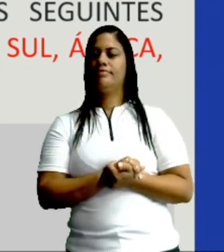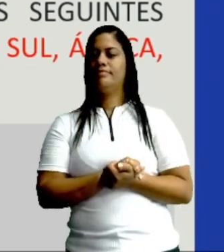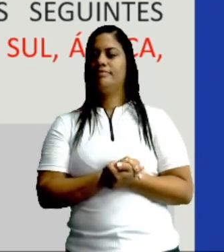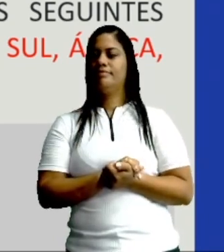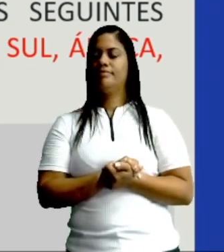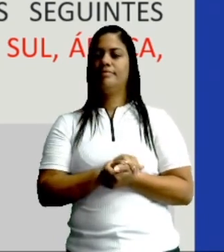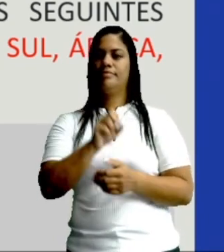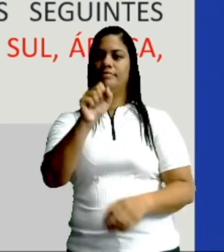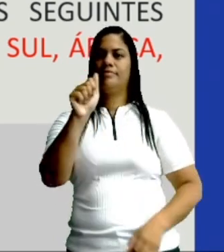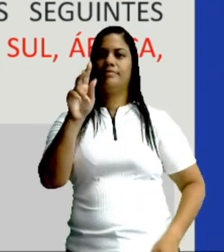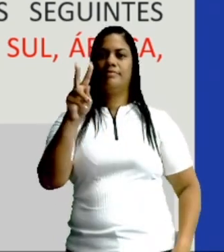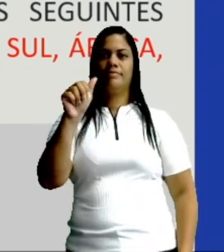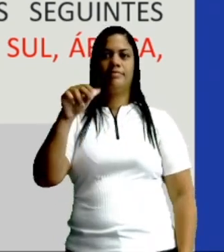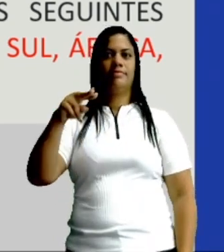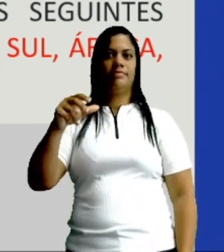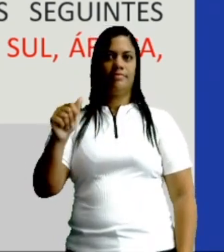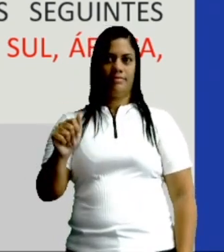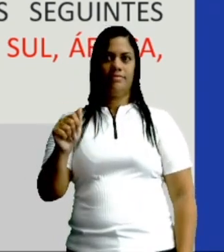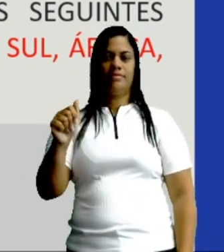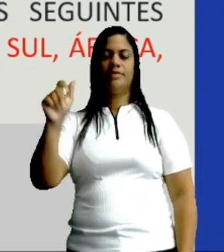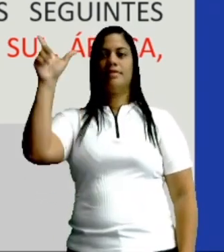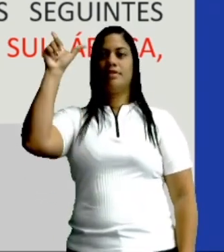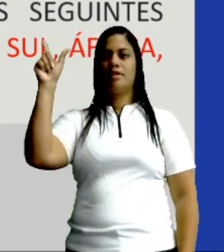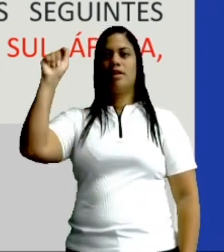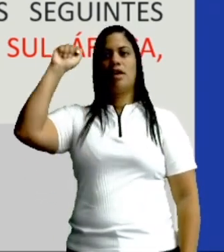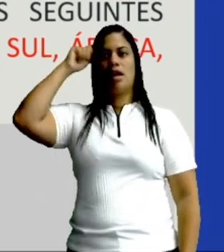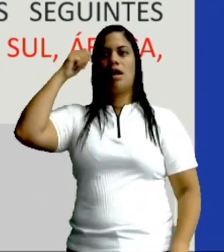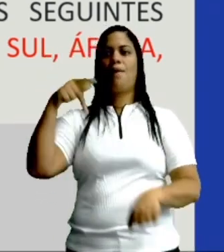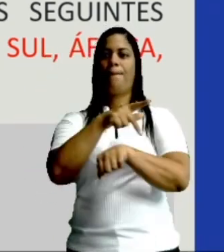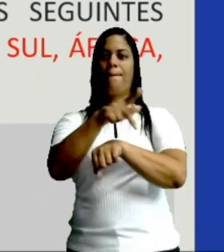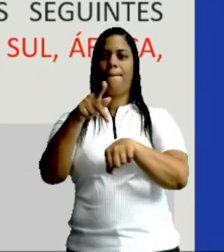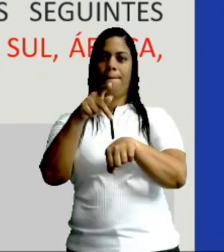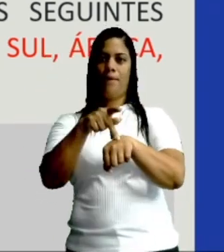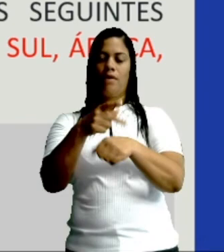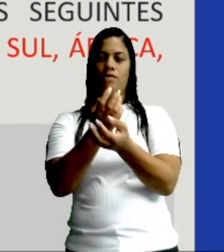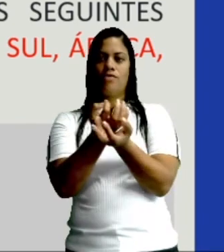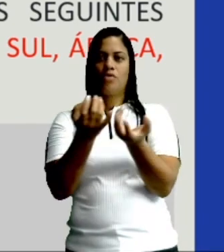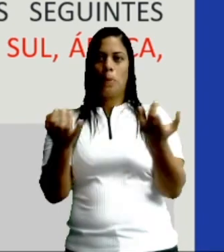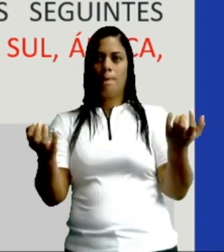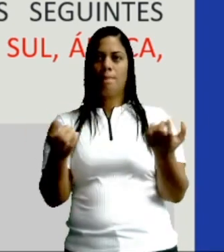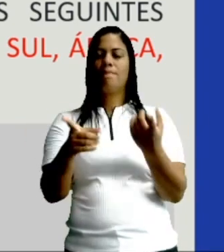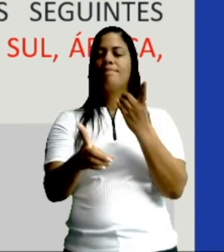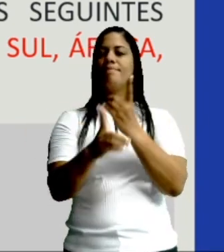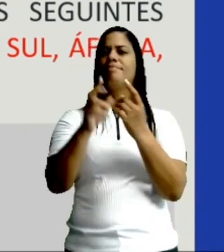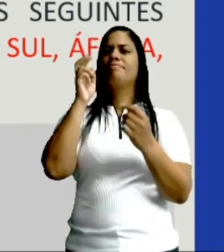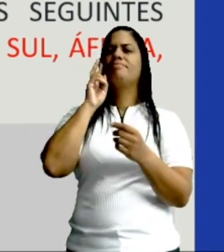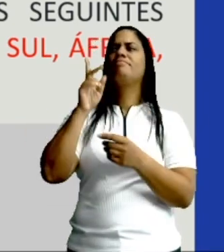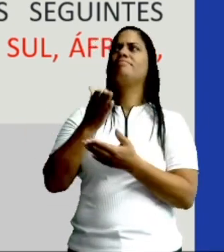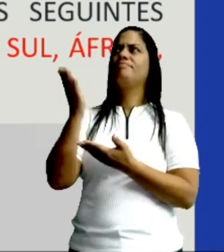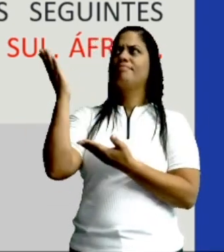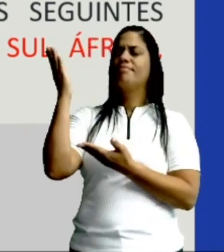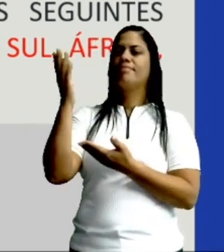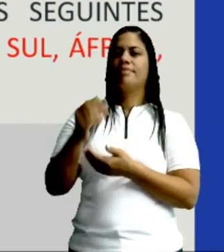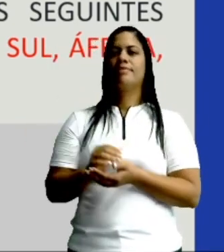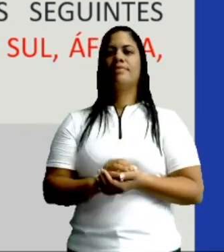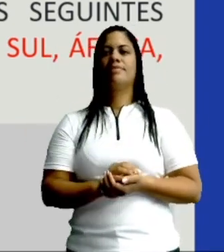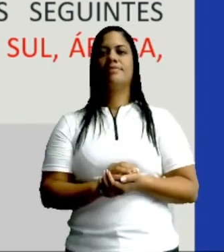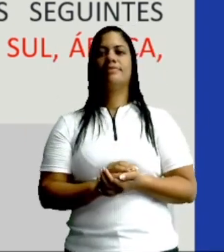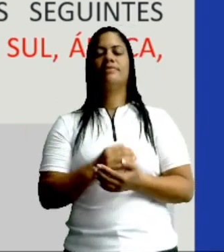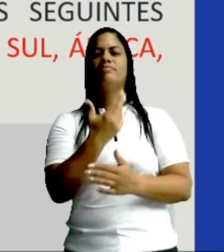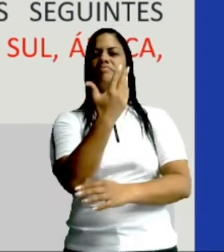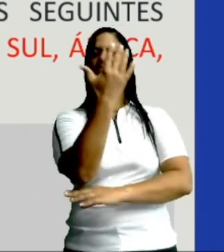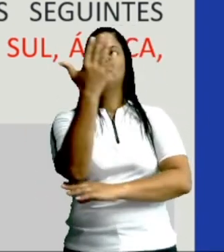imagem de uma savana na África. Você está vendo o leão e a vegetação é basicamente essa que você está vendo. Algumas